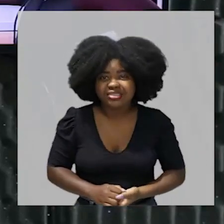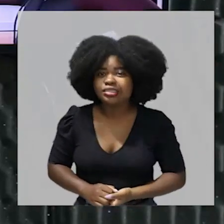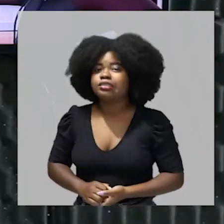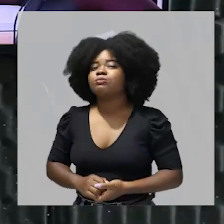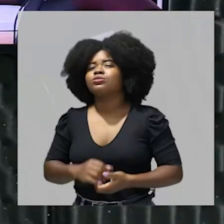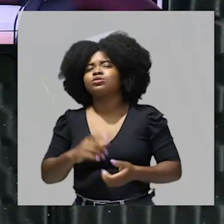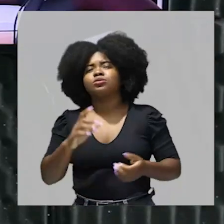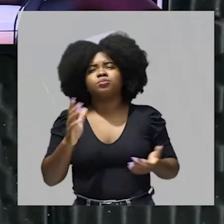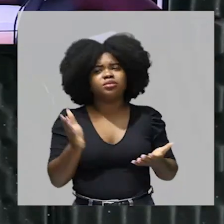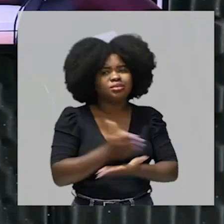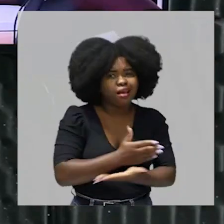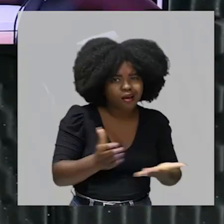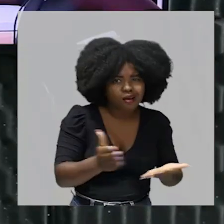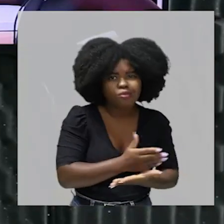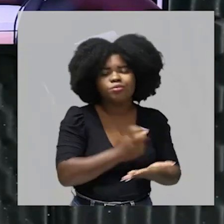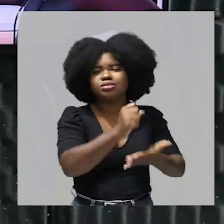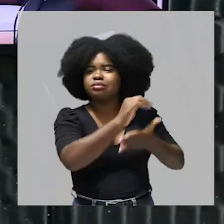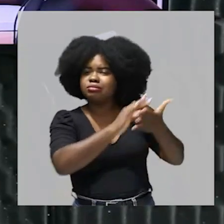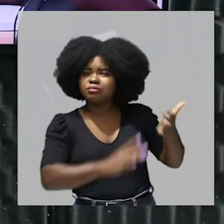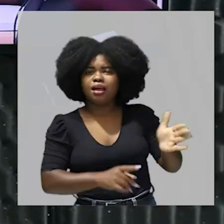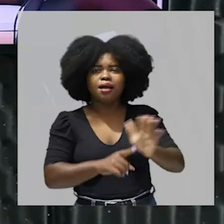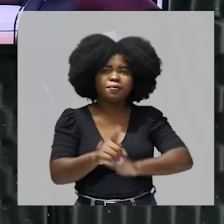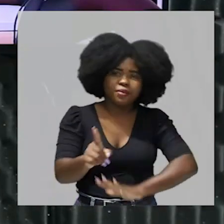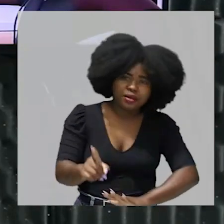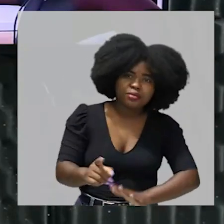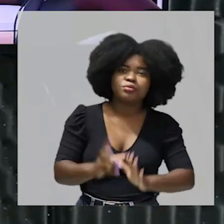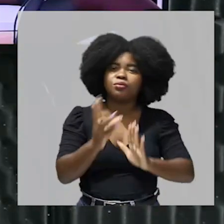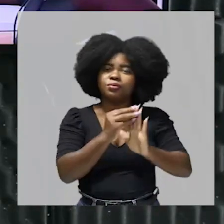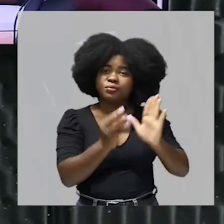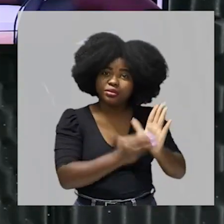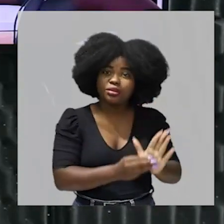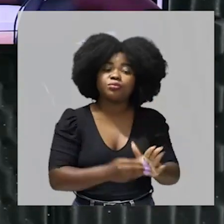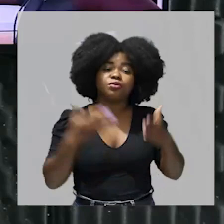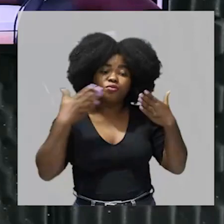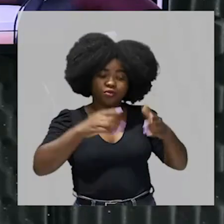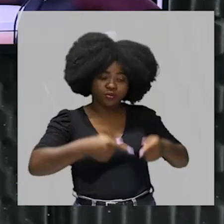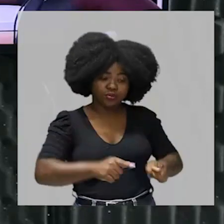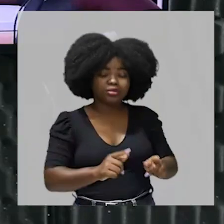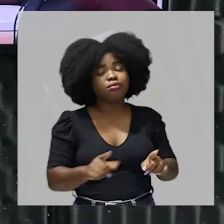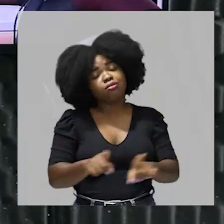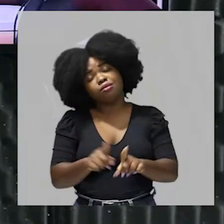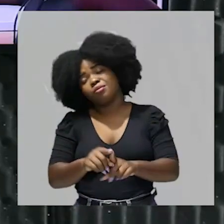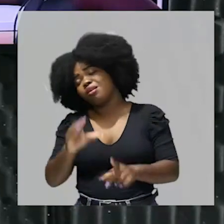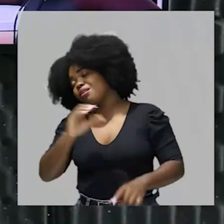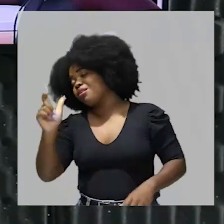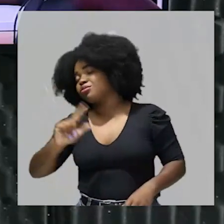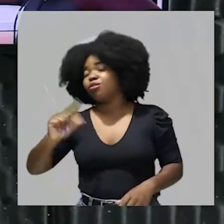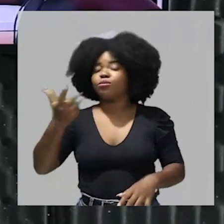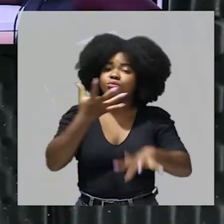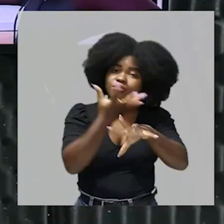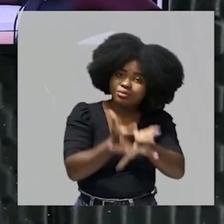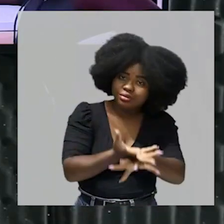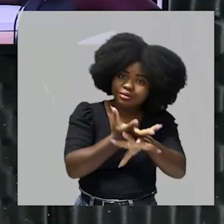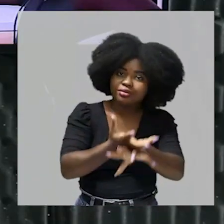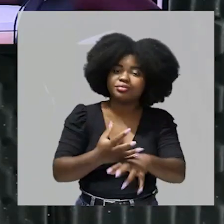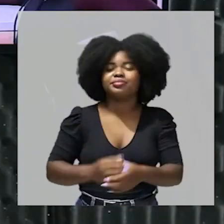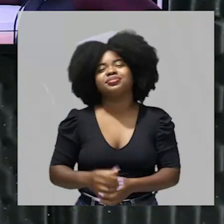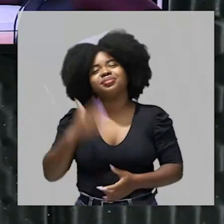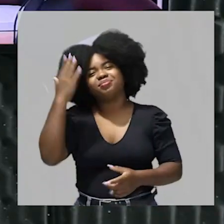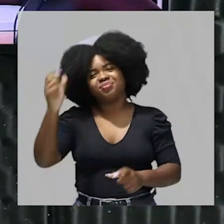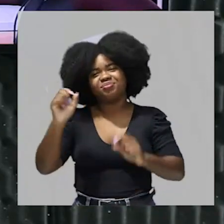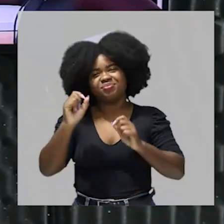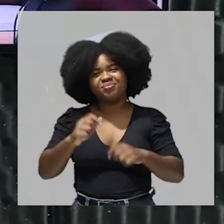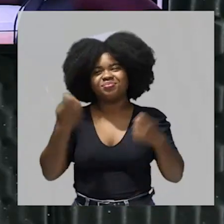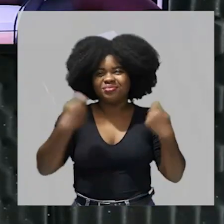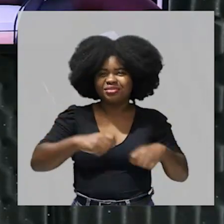comentar as questões falar de conteúdos gramaticais é claro de outras disciplinas também afinal já sabemos que